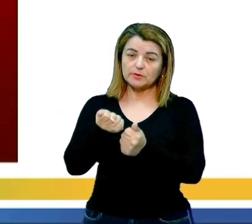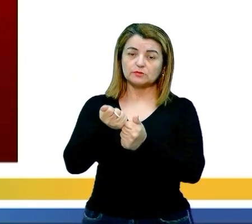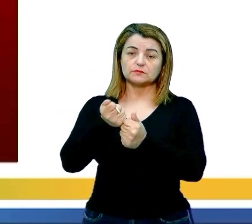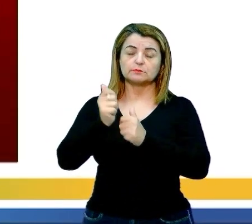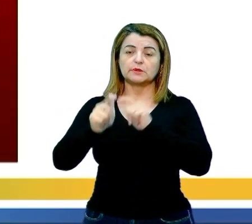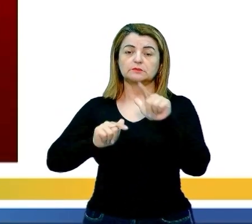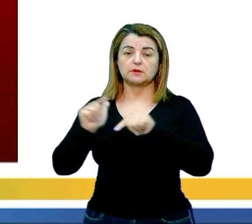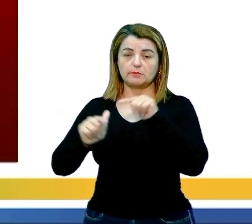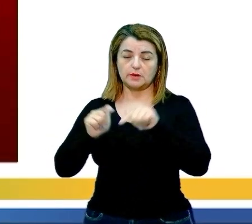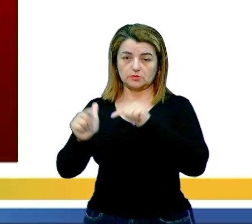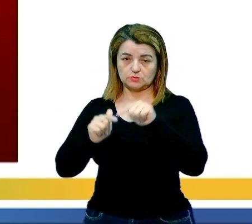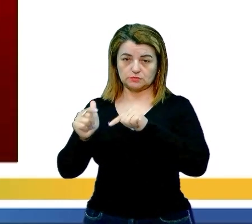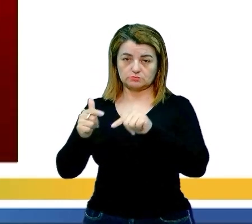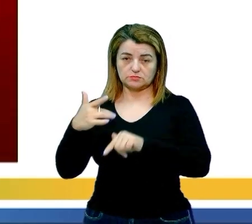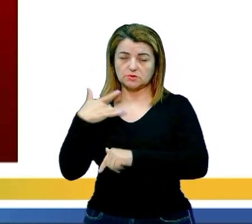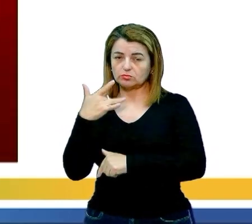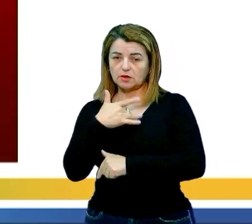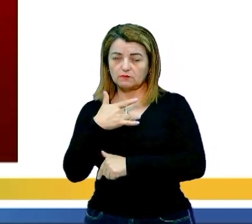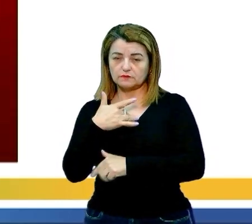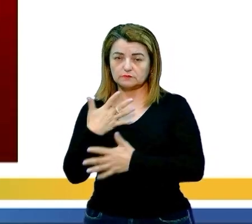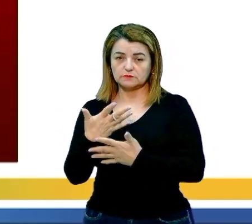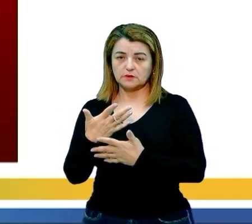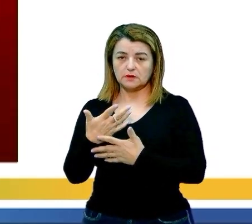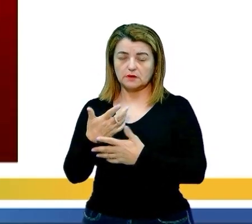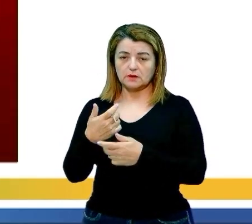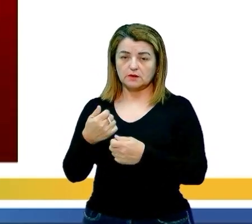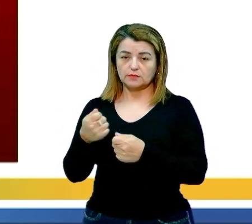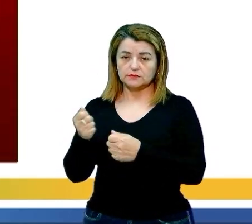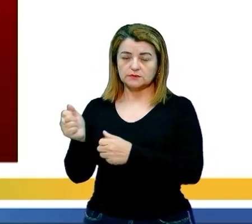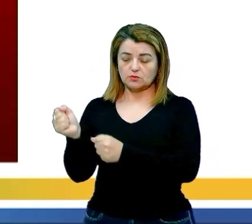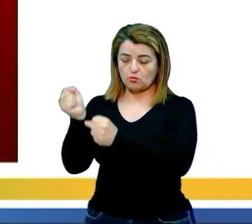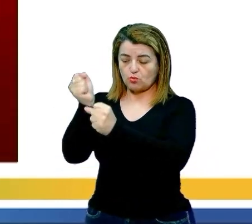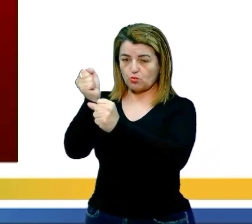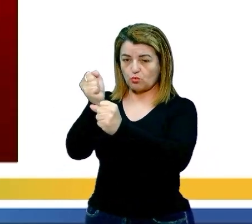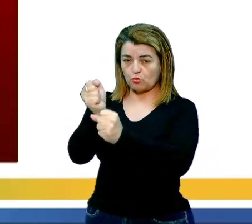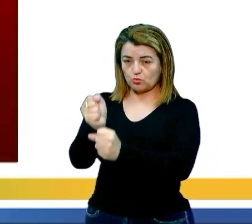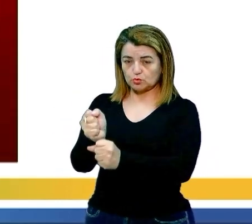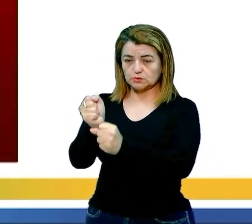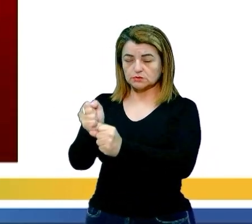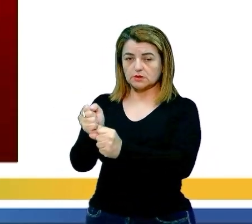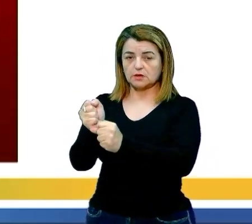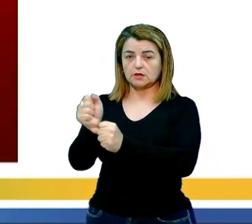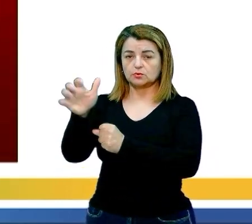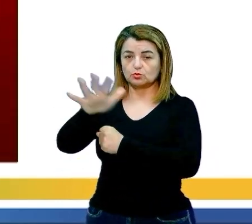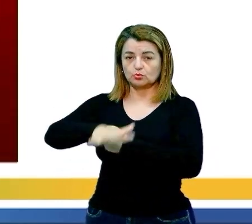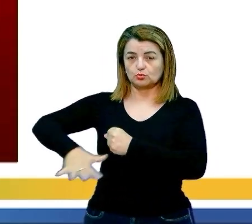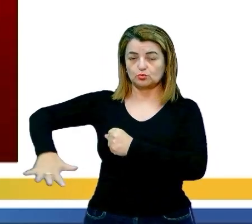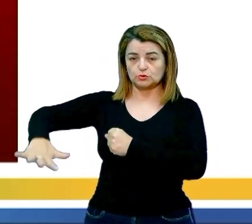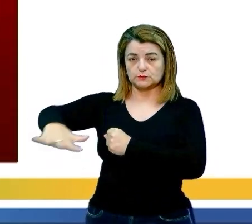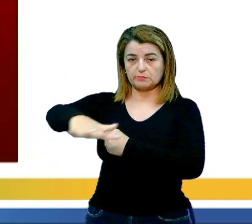trabalho. Estratégias: fixar corpos no espaço quadriculado, né?